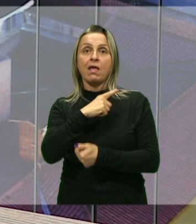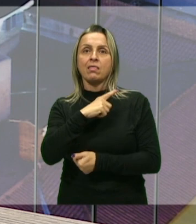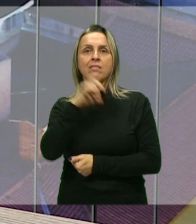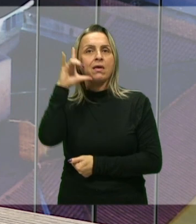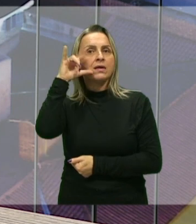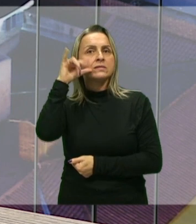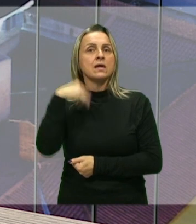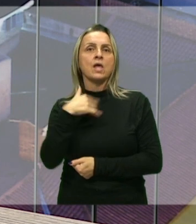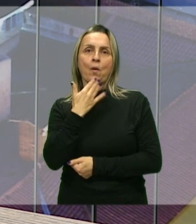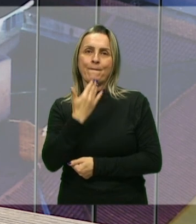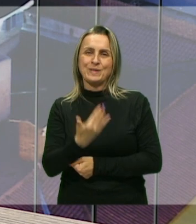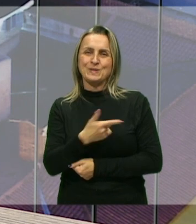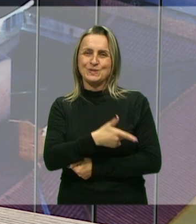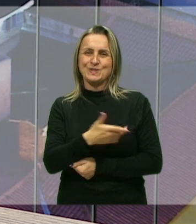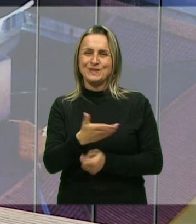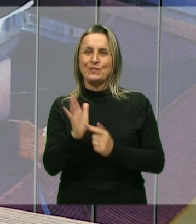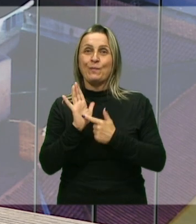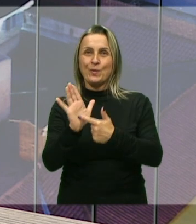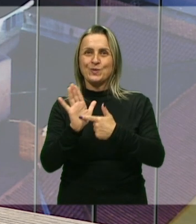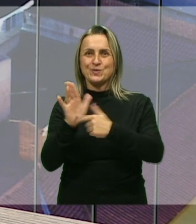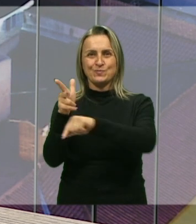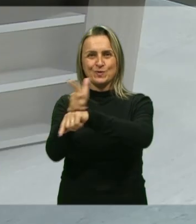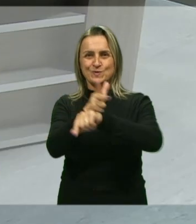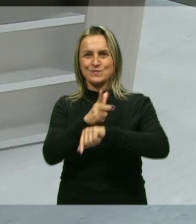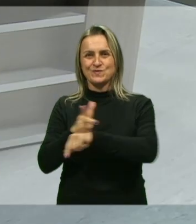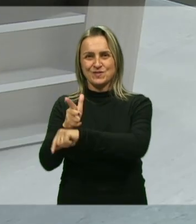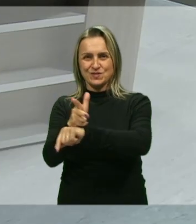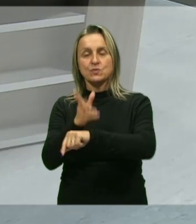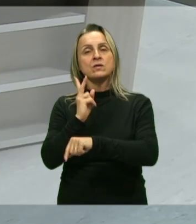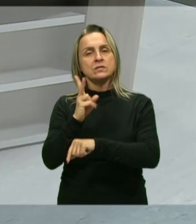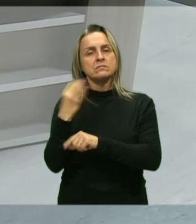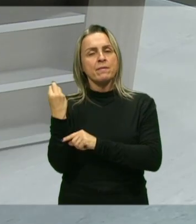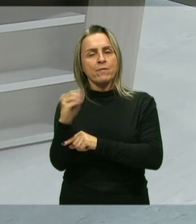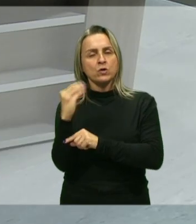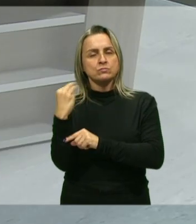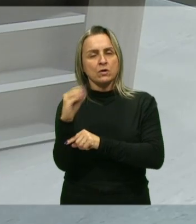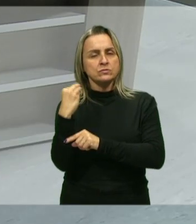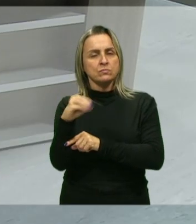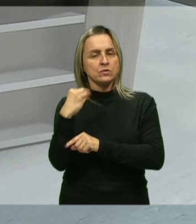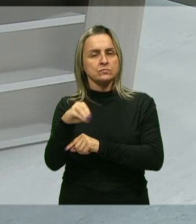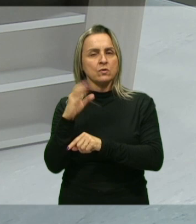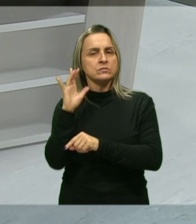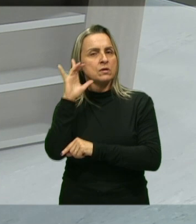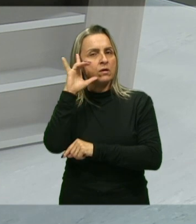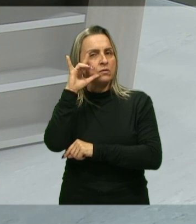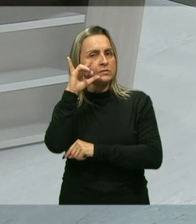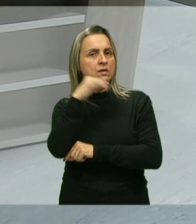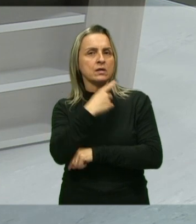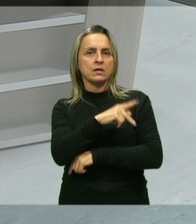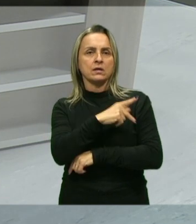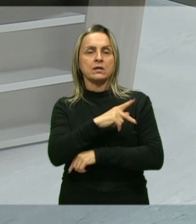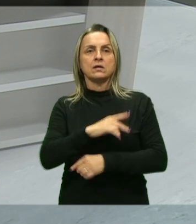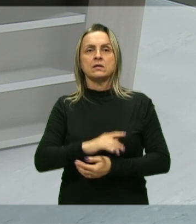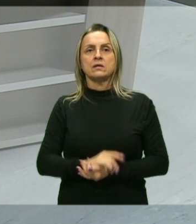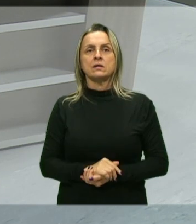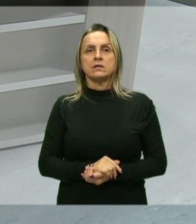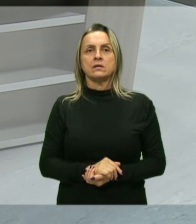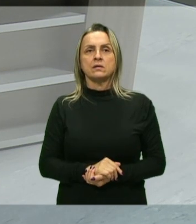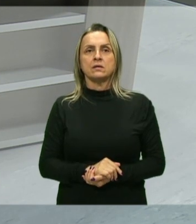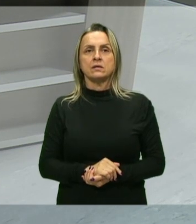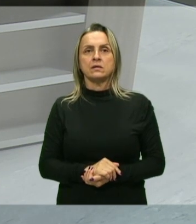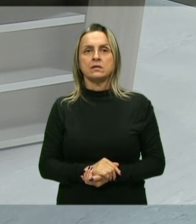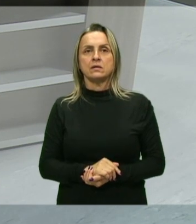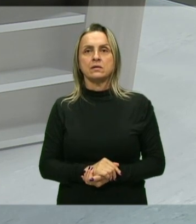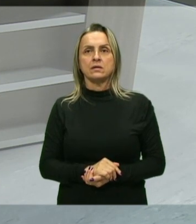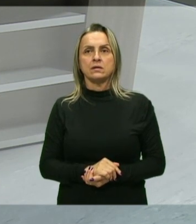coisas para ela fazendo, ela me guiando, né? Então, acabo postando isso muito lá no Instagram dela. E, meu, o pessoal